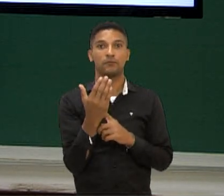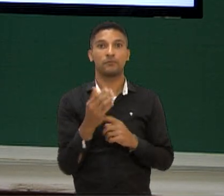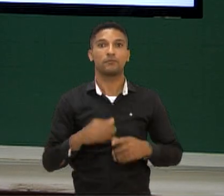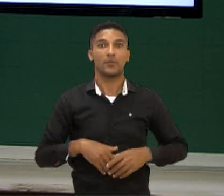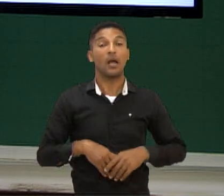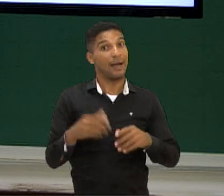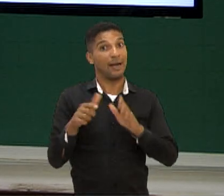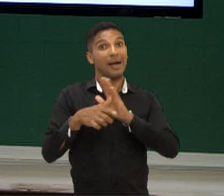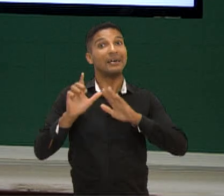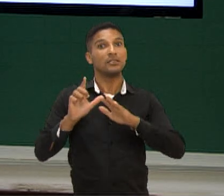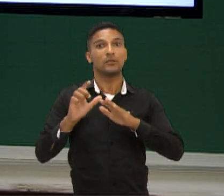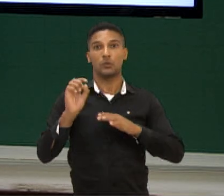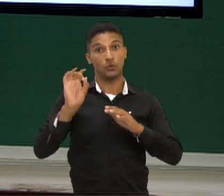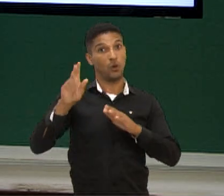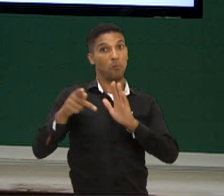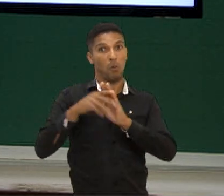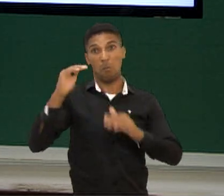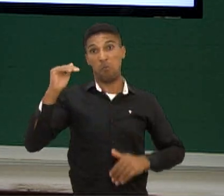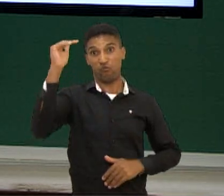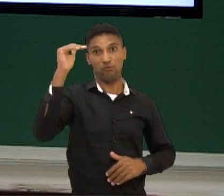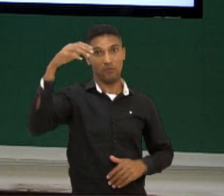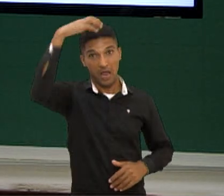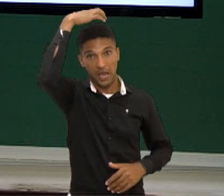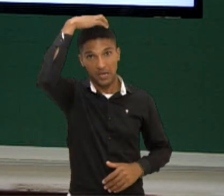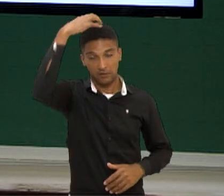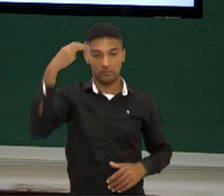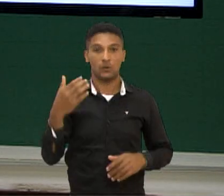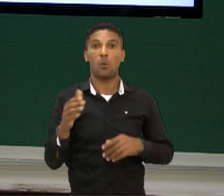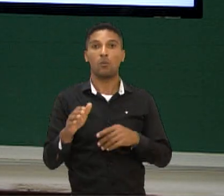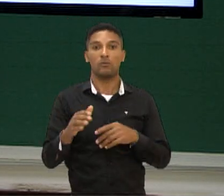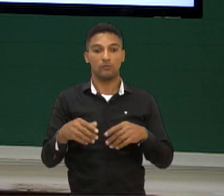a praticar essa dança, ok?